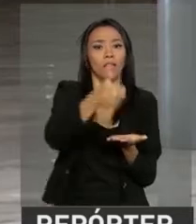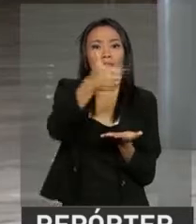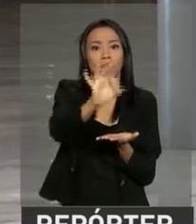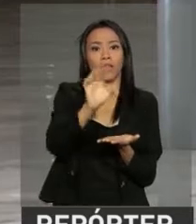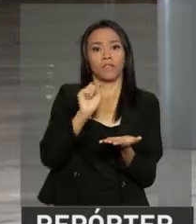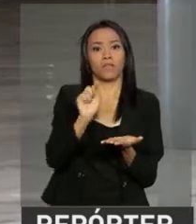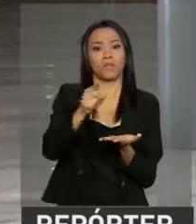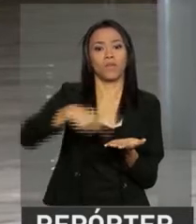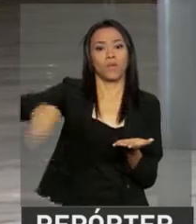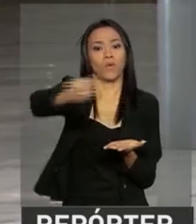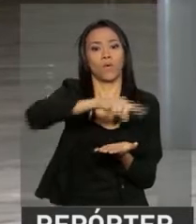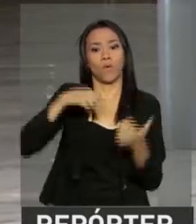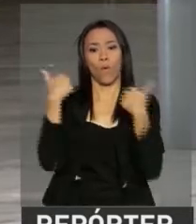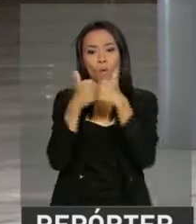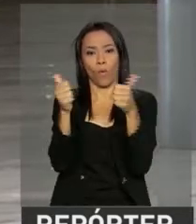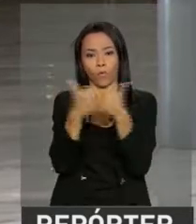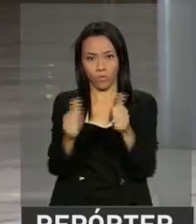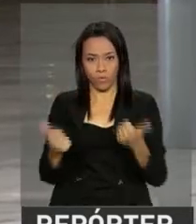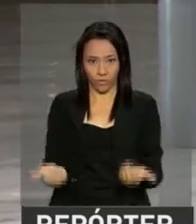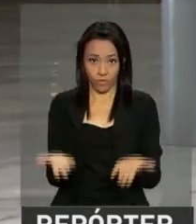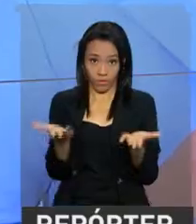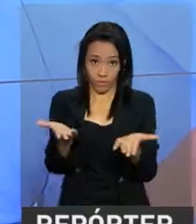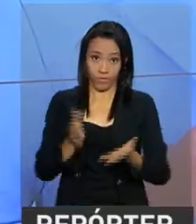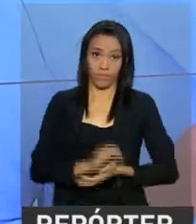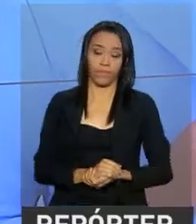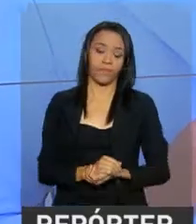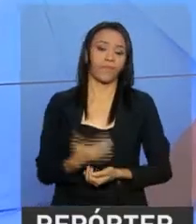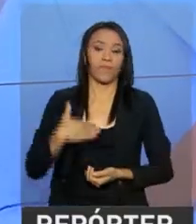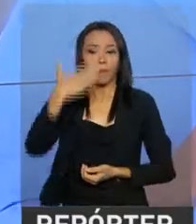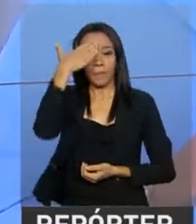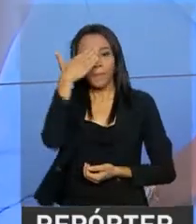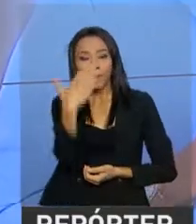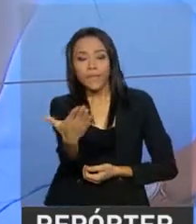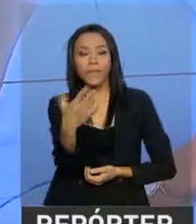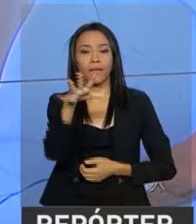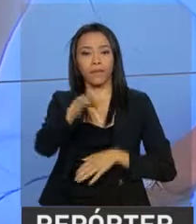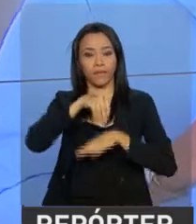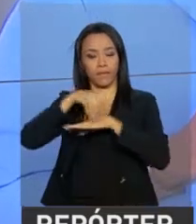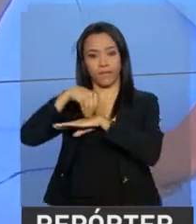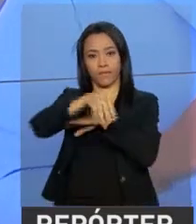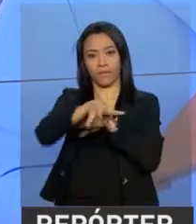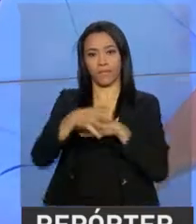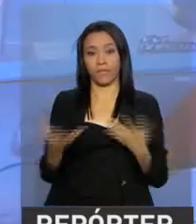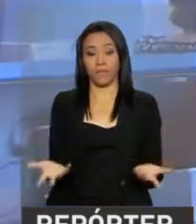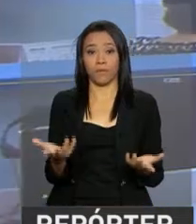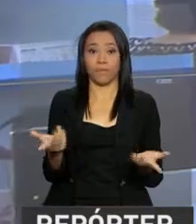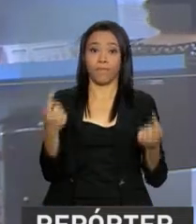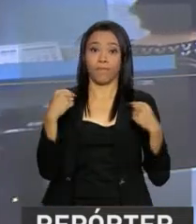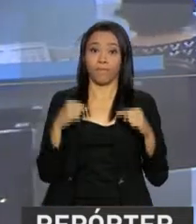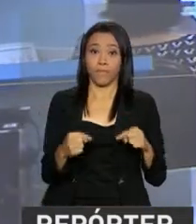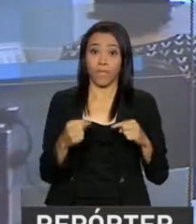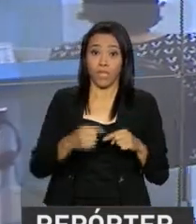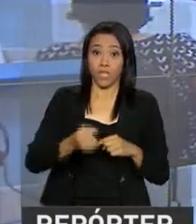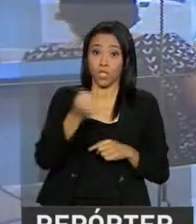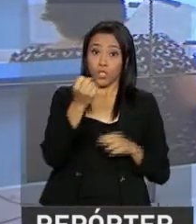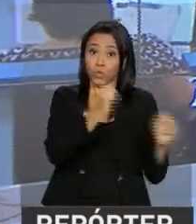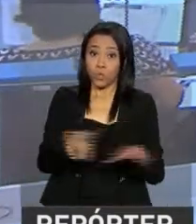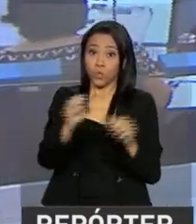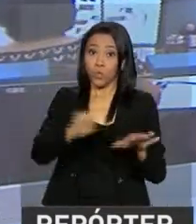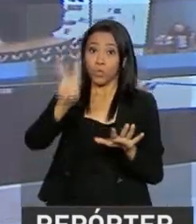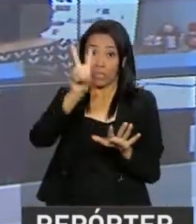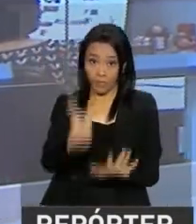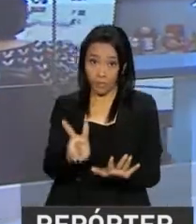com o pró transporte leandro obrigado mara pelas suas informações e olha nas duas primeiras semanas de dezembro